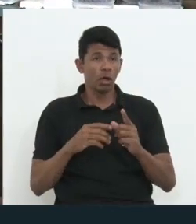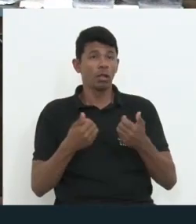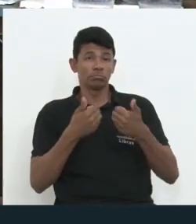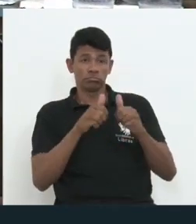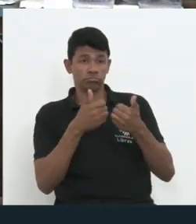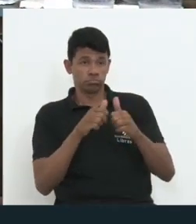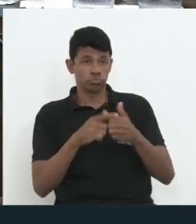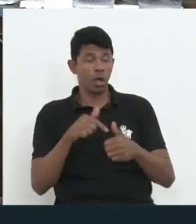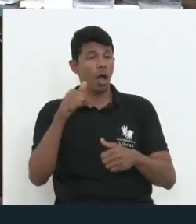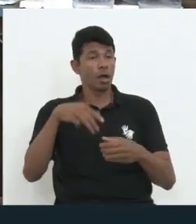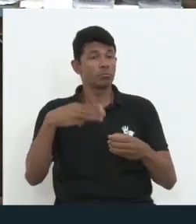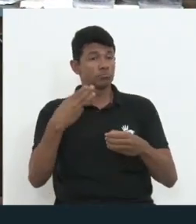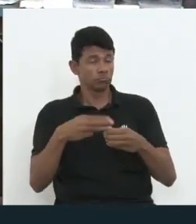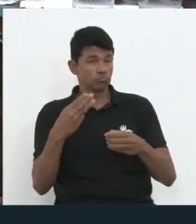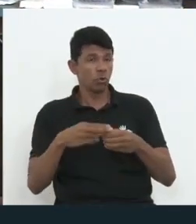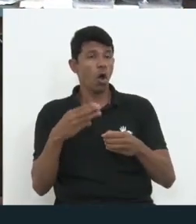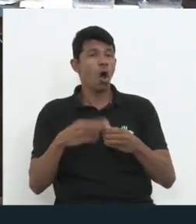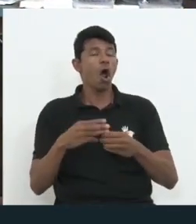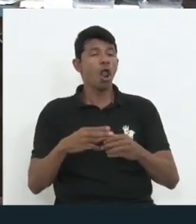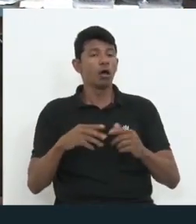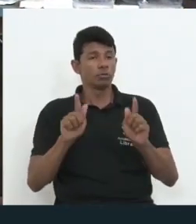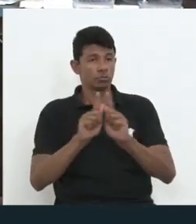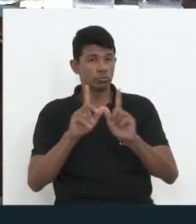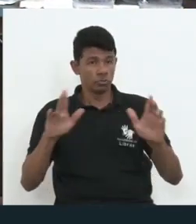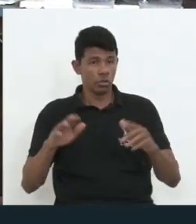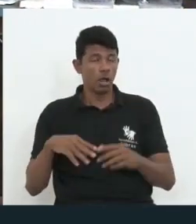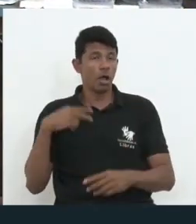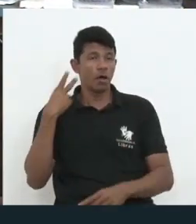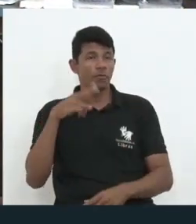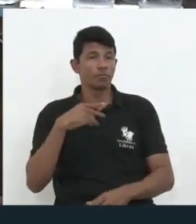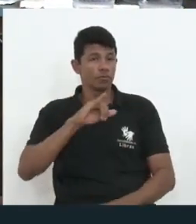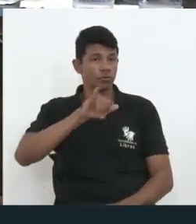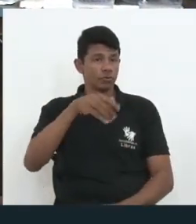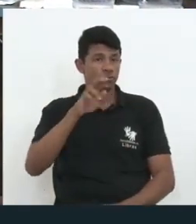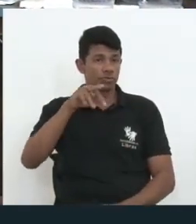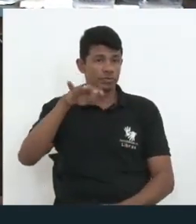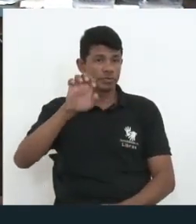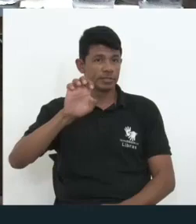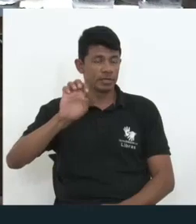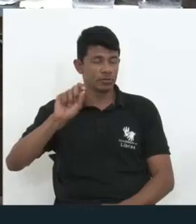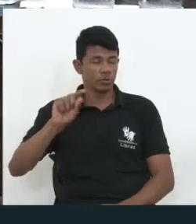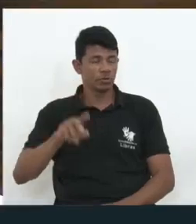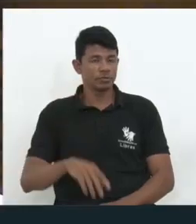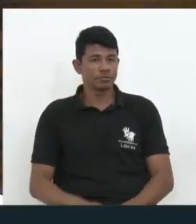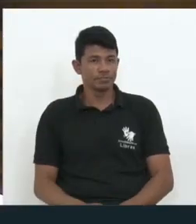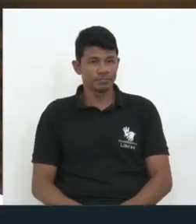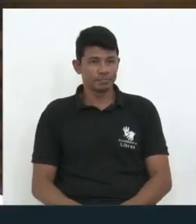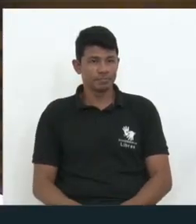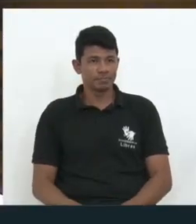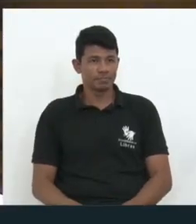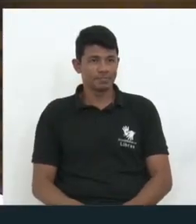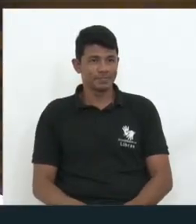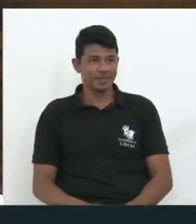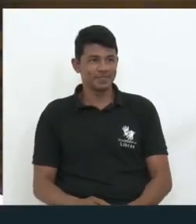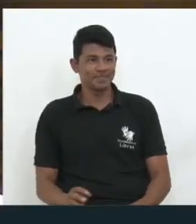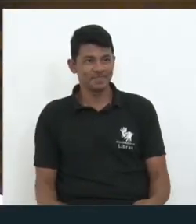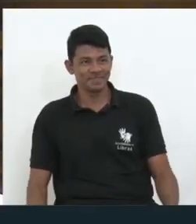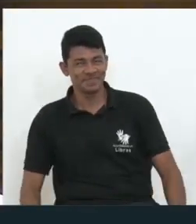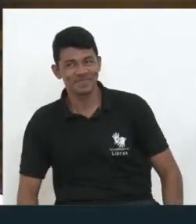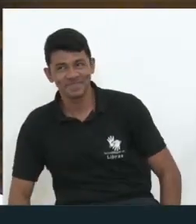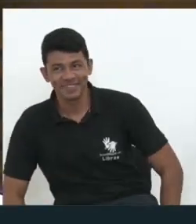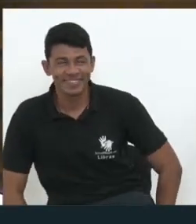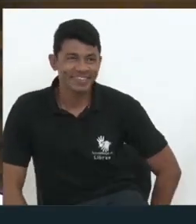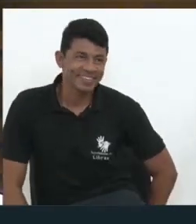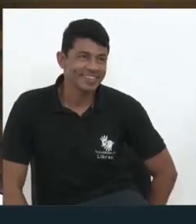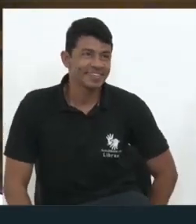do município de Guarulhos. Autor, vereadora Janete Rocha Pietá. Consulta a casa se o presente projeto é objeto de